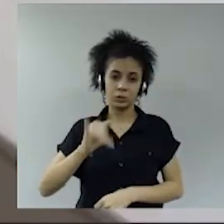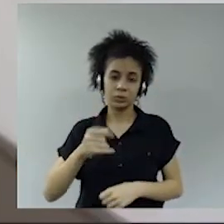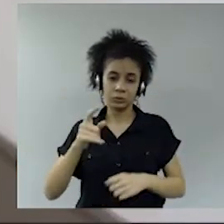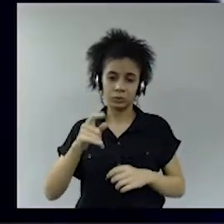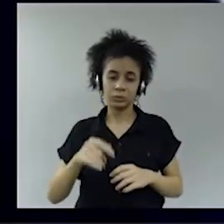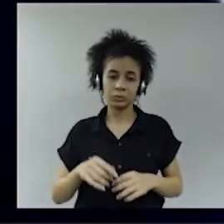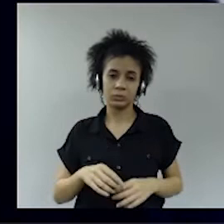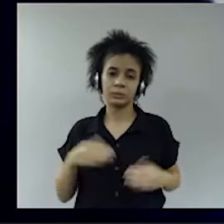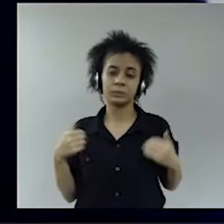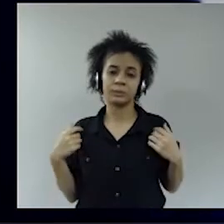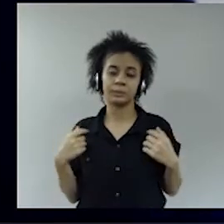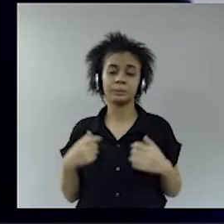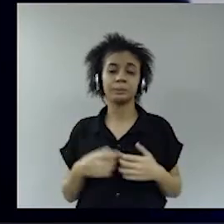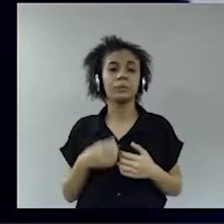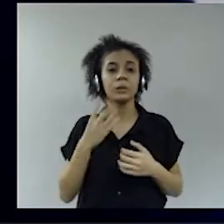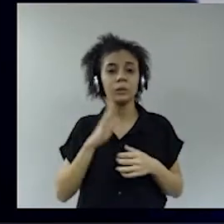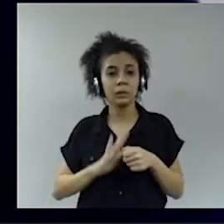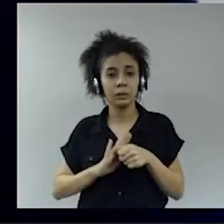Boa noite a todos.